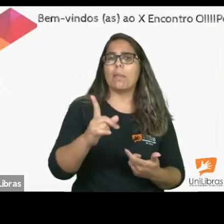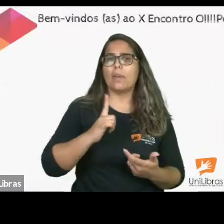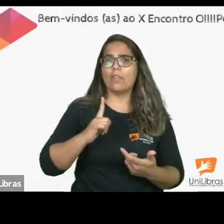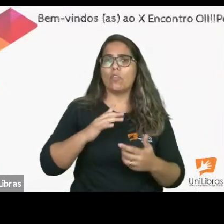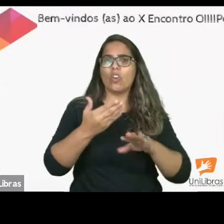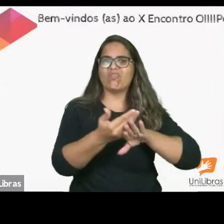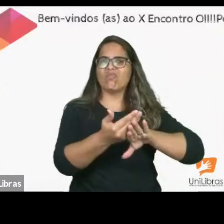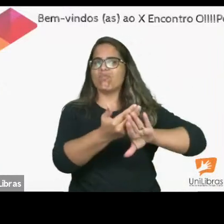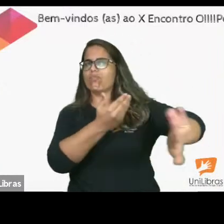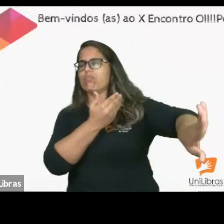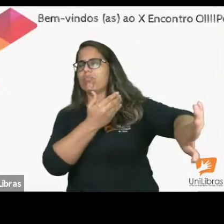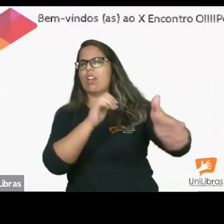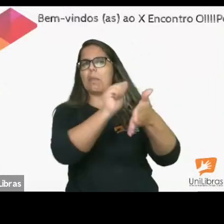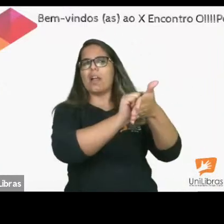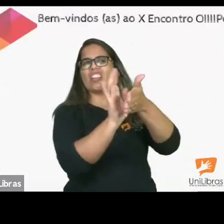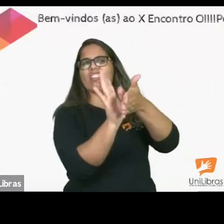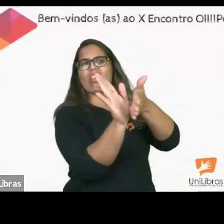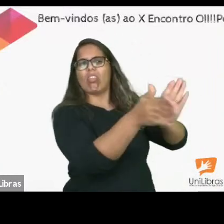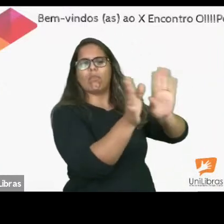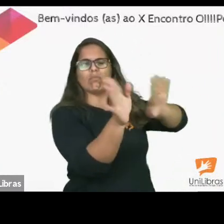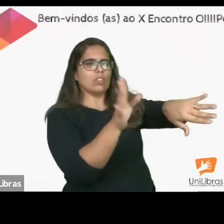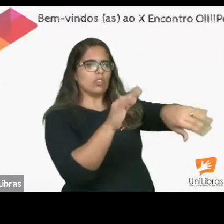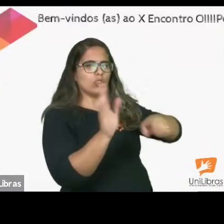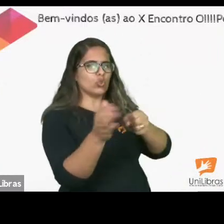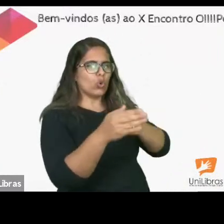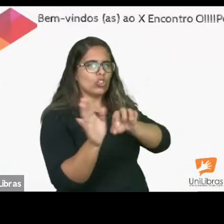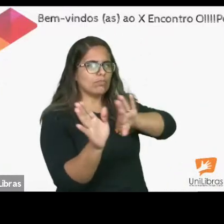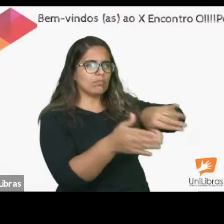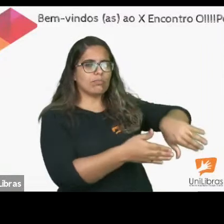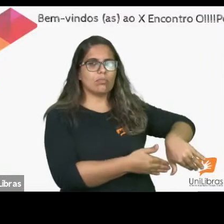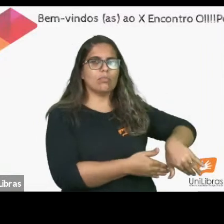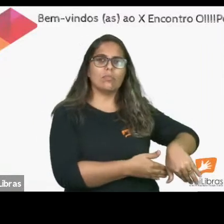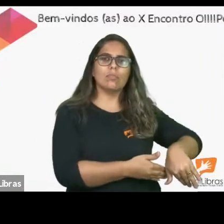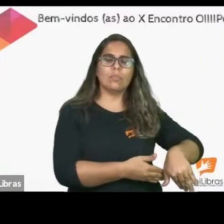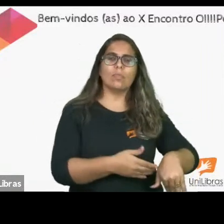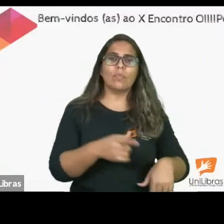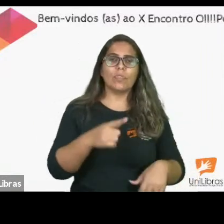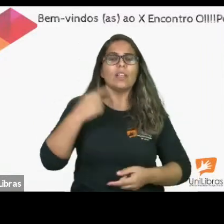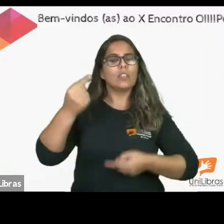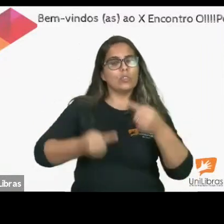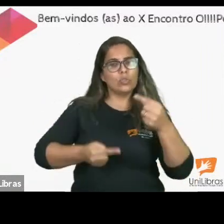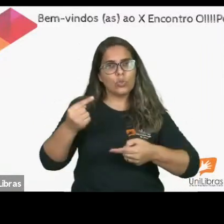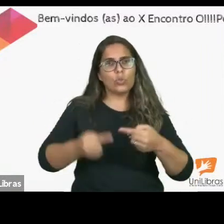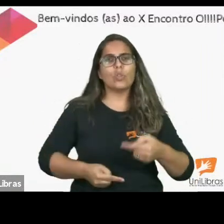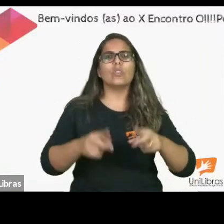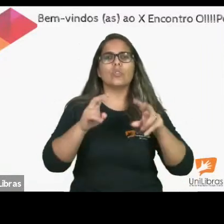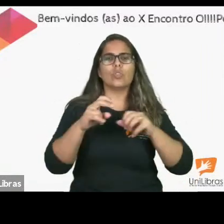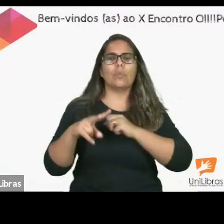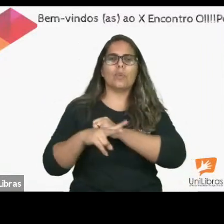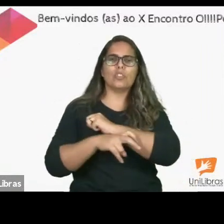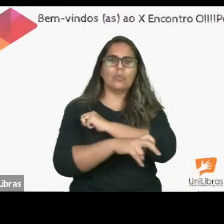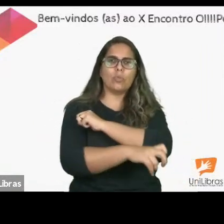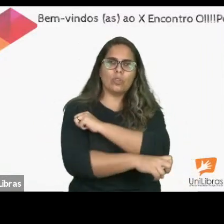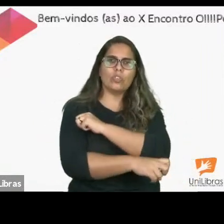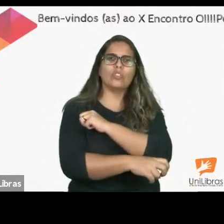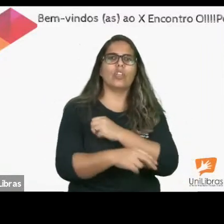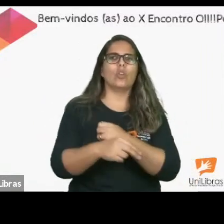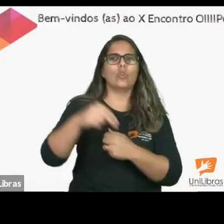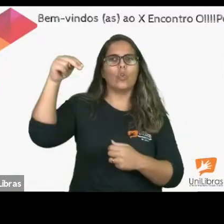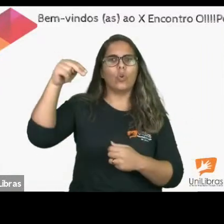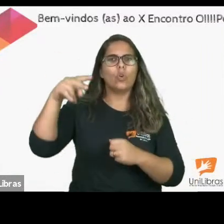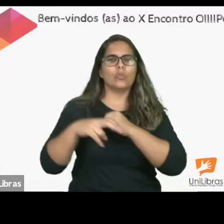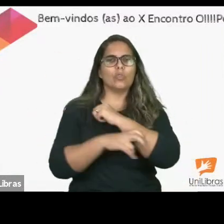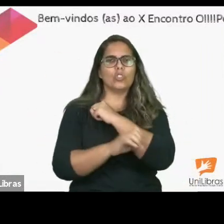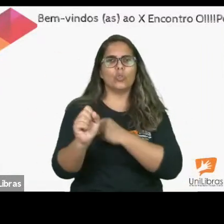apartadas, apagadas, eclipsadas. E toda essa discussão sobre epistemologias do Norte, epistemologias do